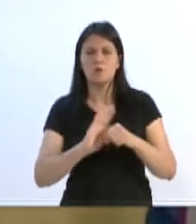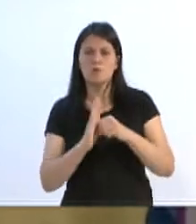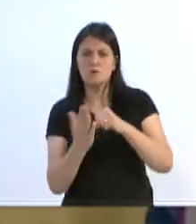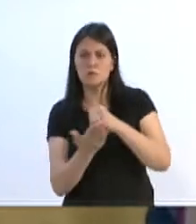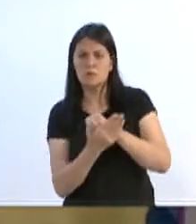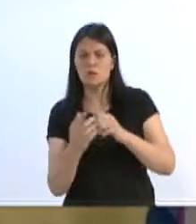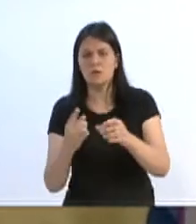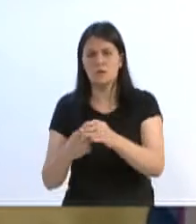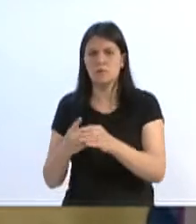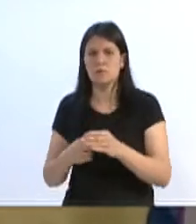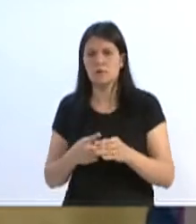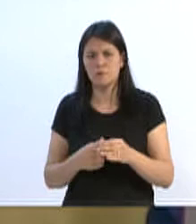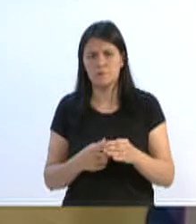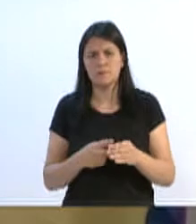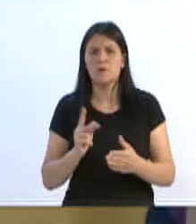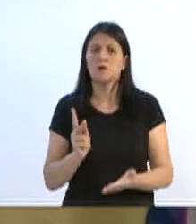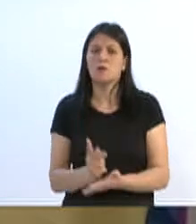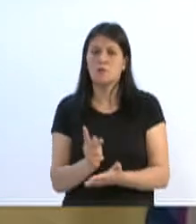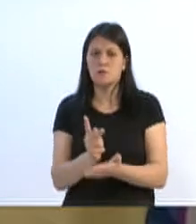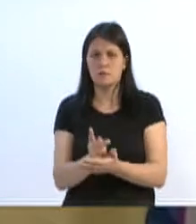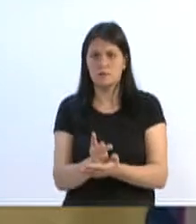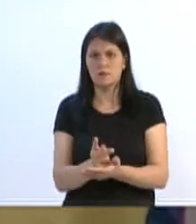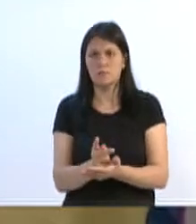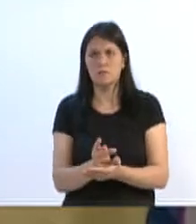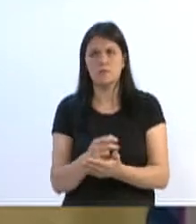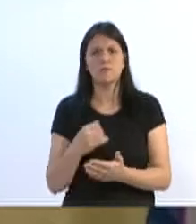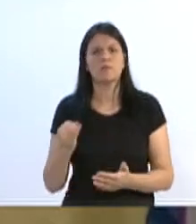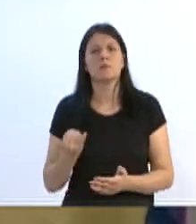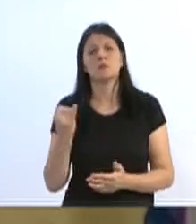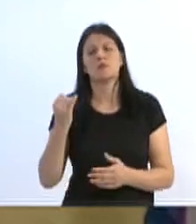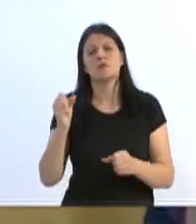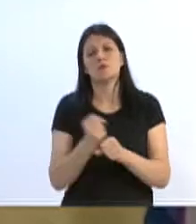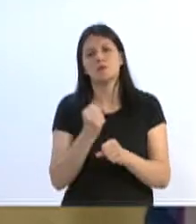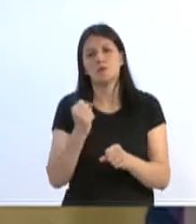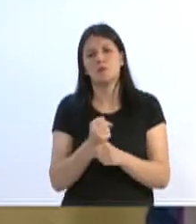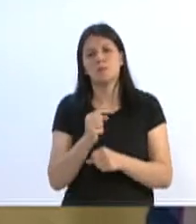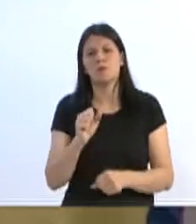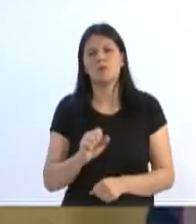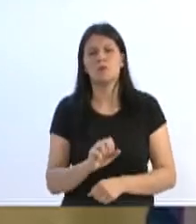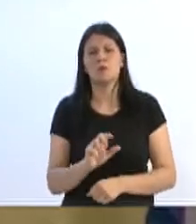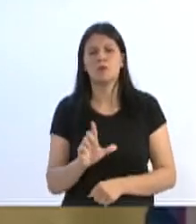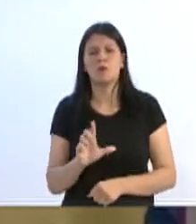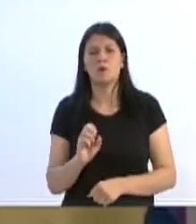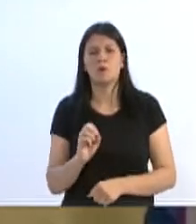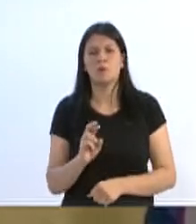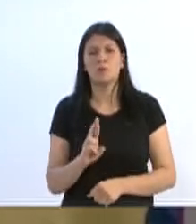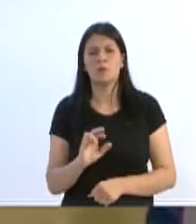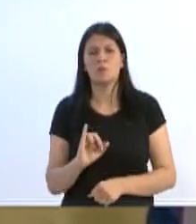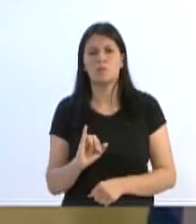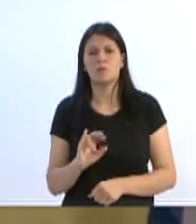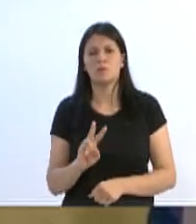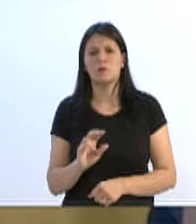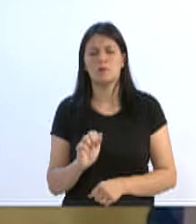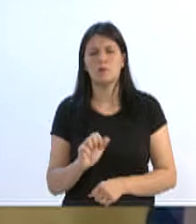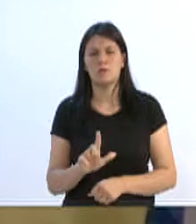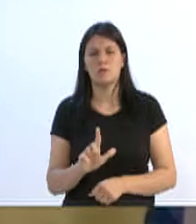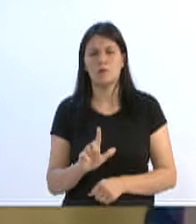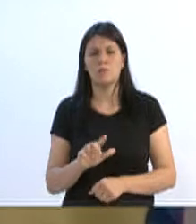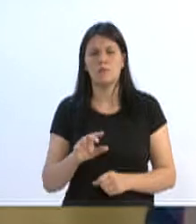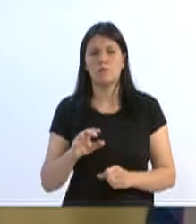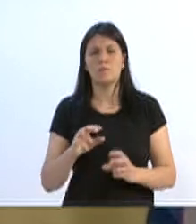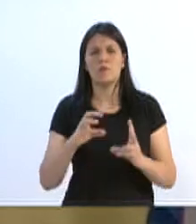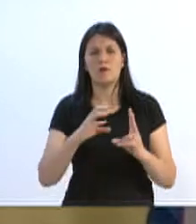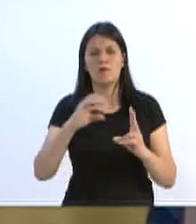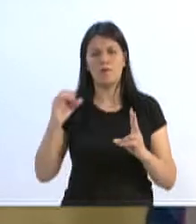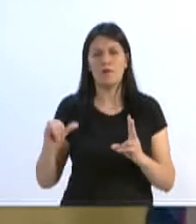cidade continuamos acompanhando as importantes obras na rua lourival hoje tem as fotos ainda é central no rio onde a expectativa é grande por parte de moradores